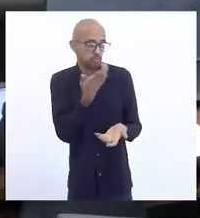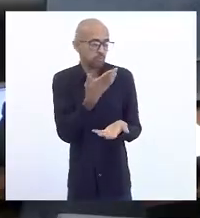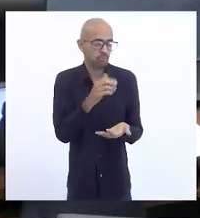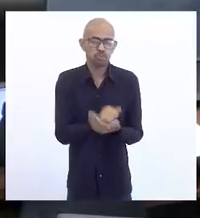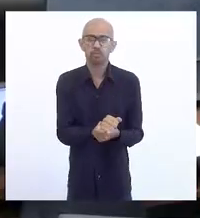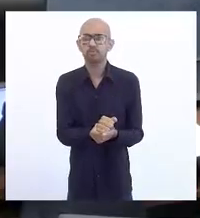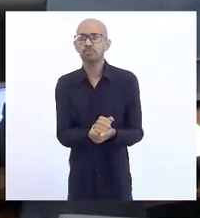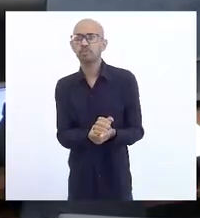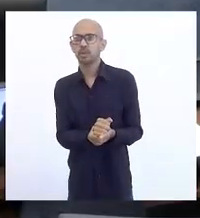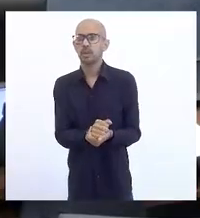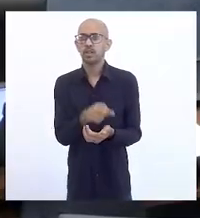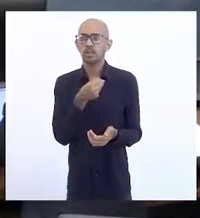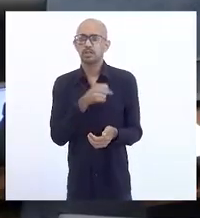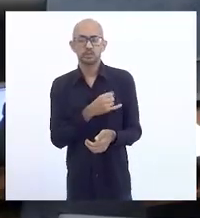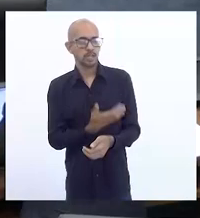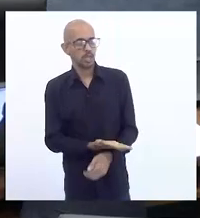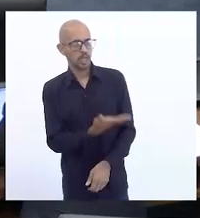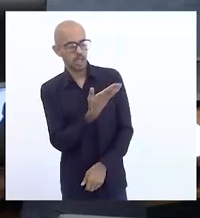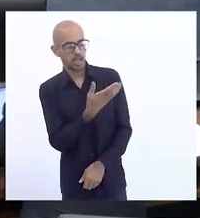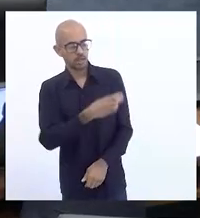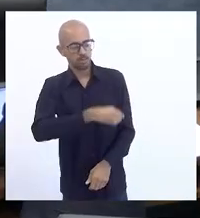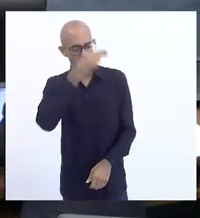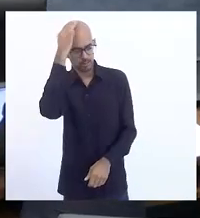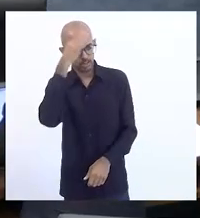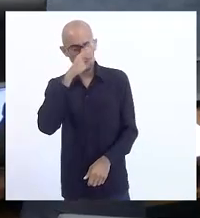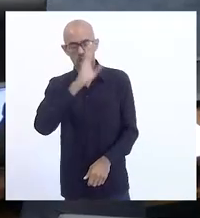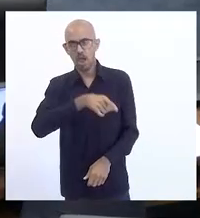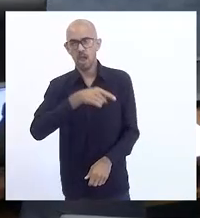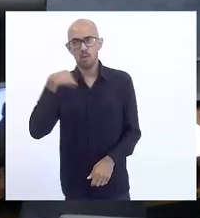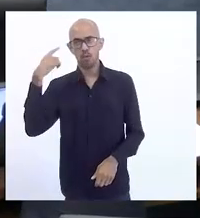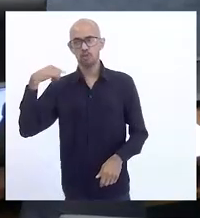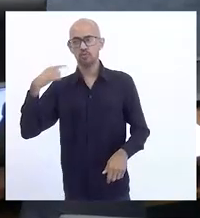já que ele é um iminente advogado